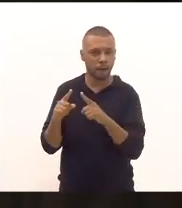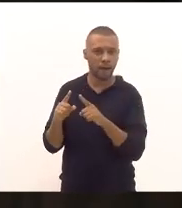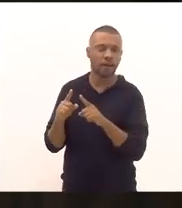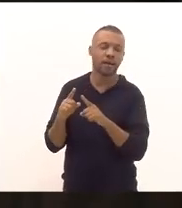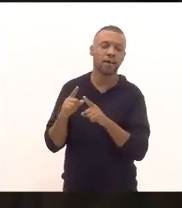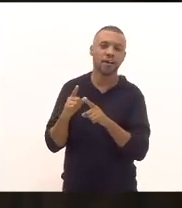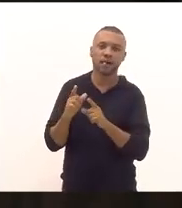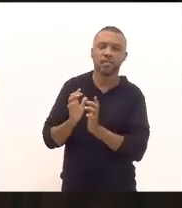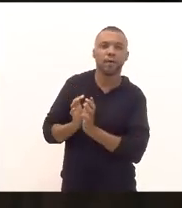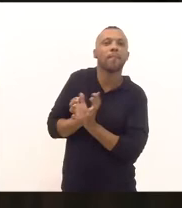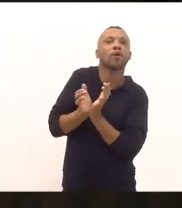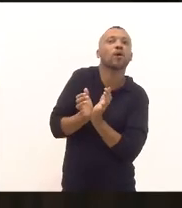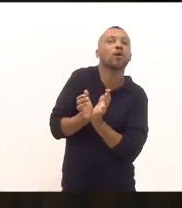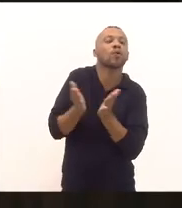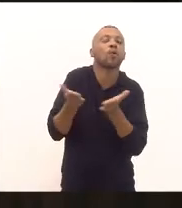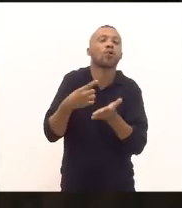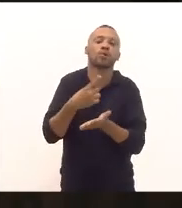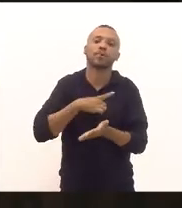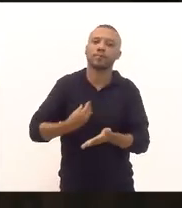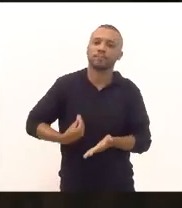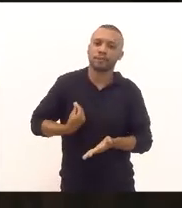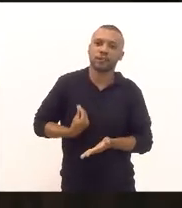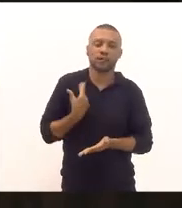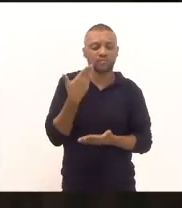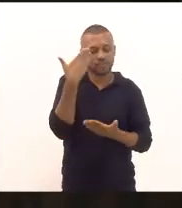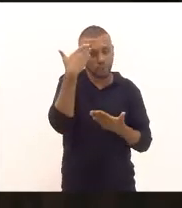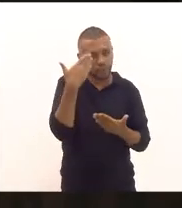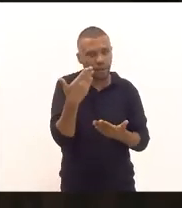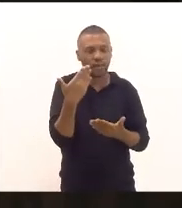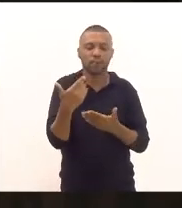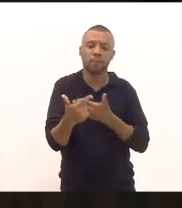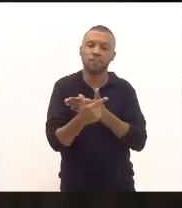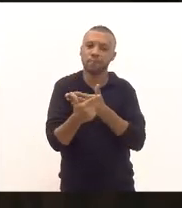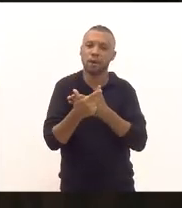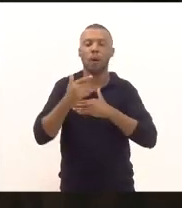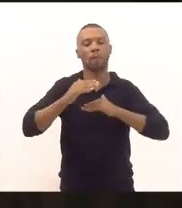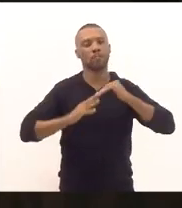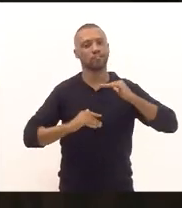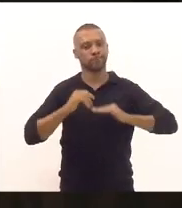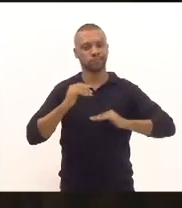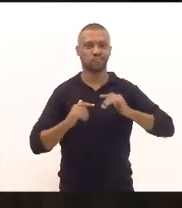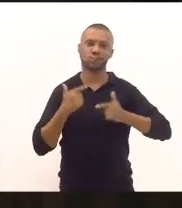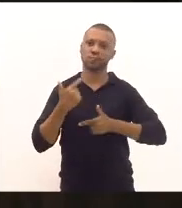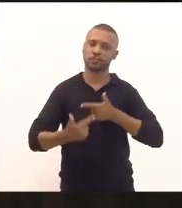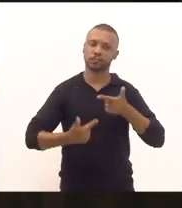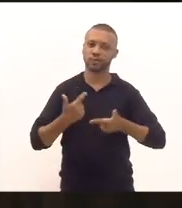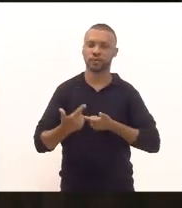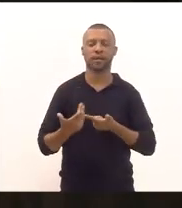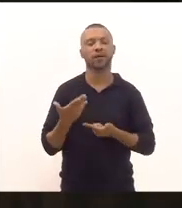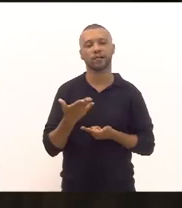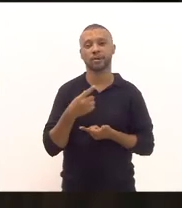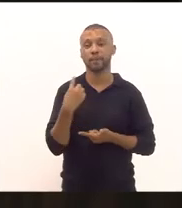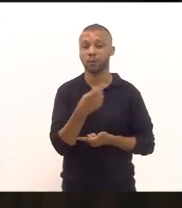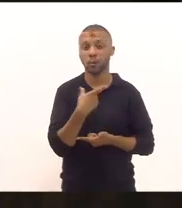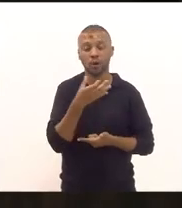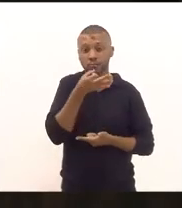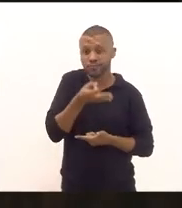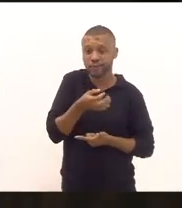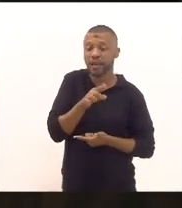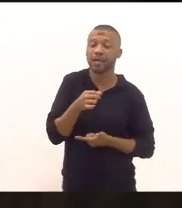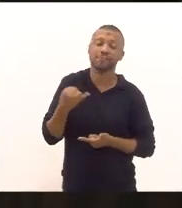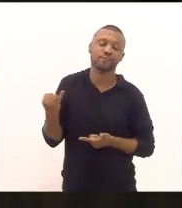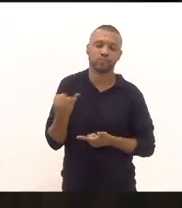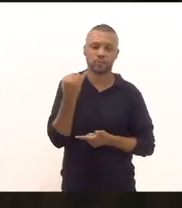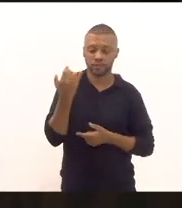que a gente tá aqui hoje e muito obrigada pelo seu ofício pelo seu trabalho que para gente é